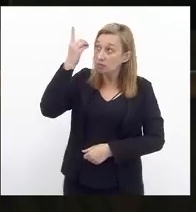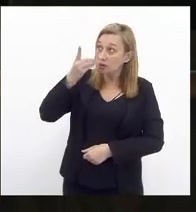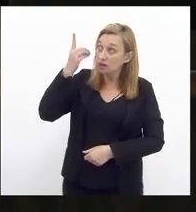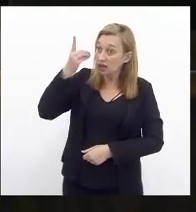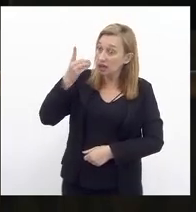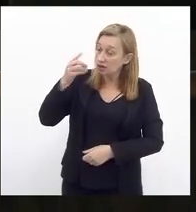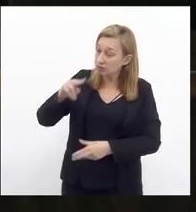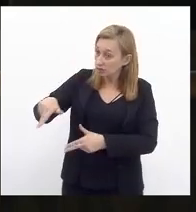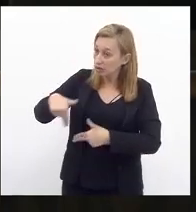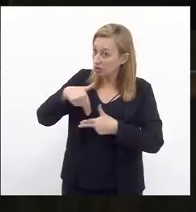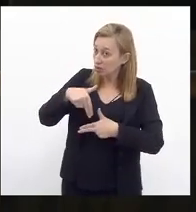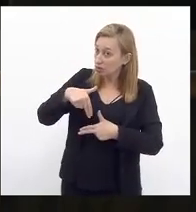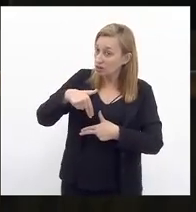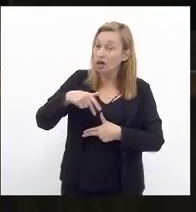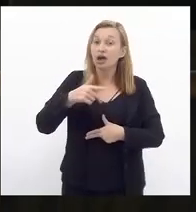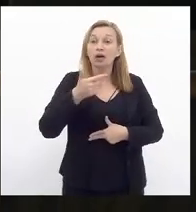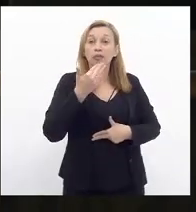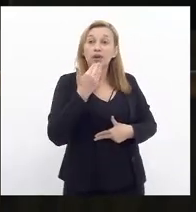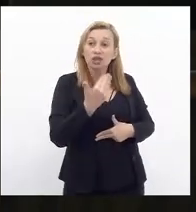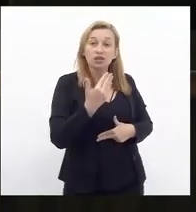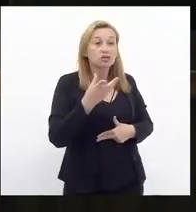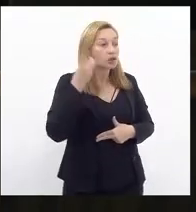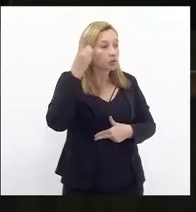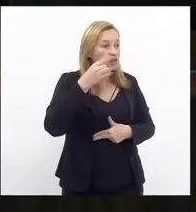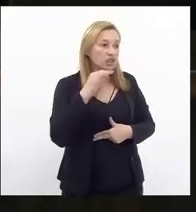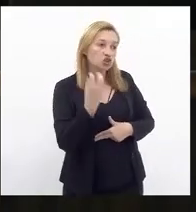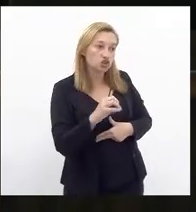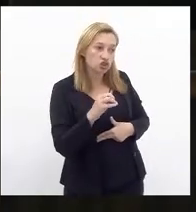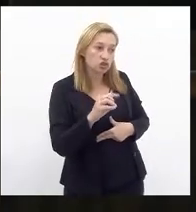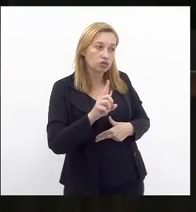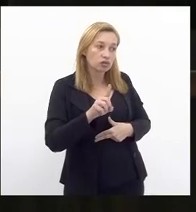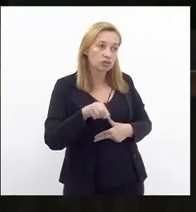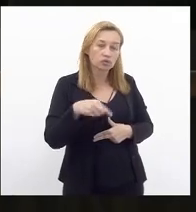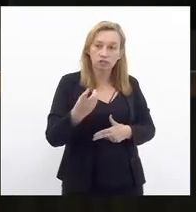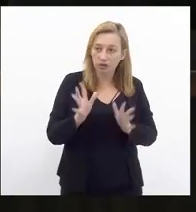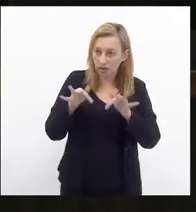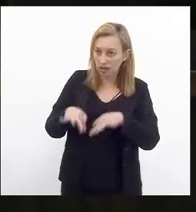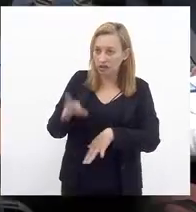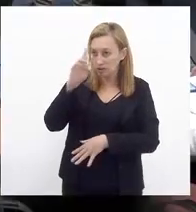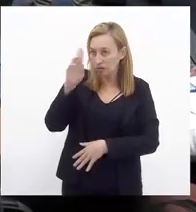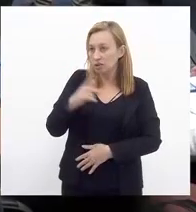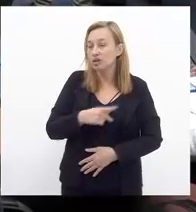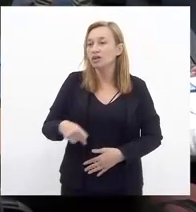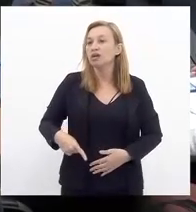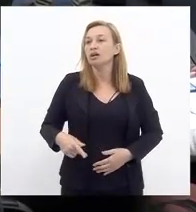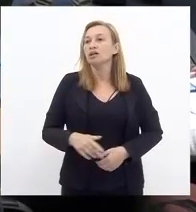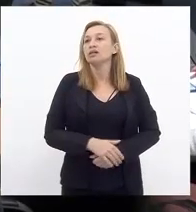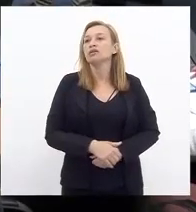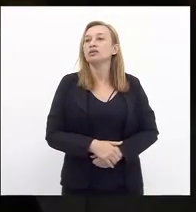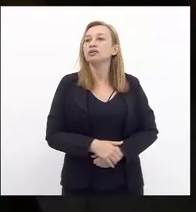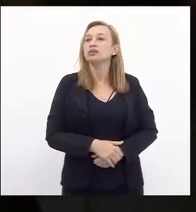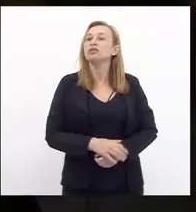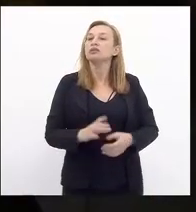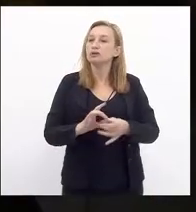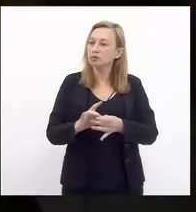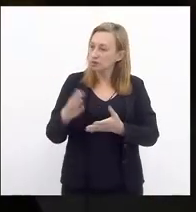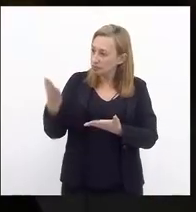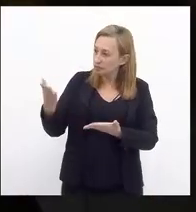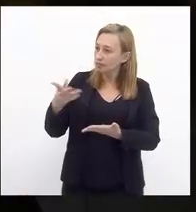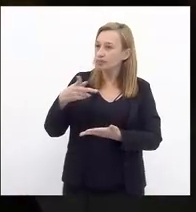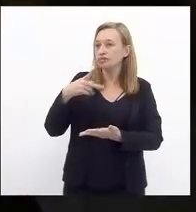pedir o deputador chip que é uma parte depois por vossa excelência' concluído por favor do deputado